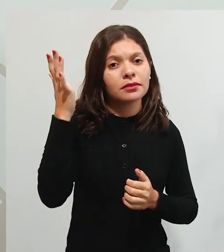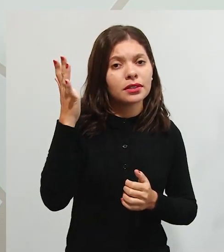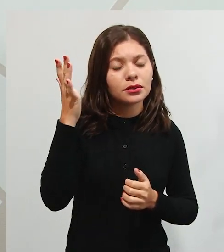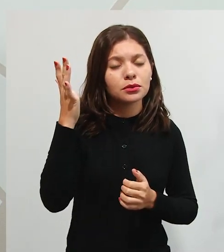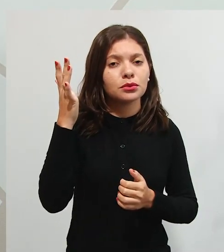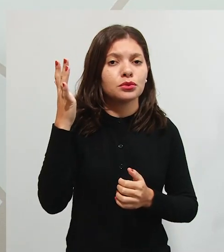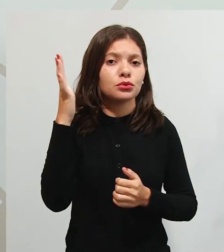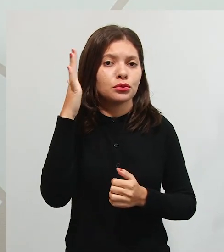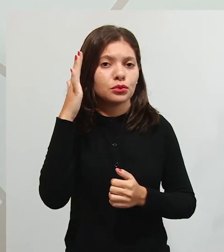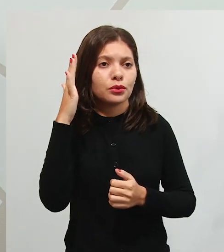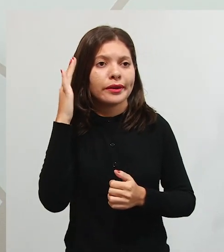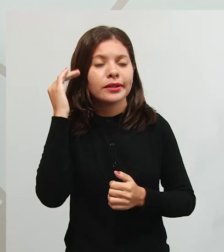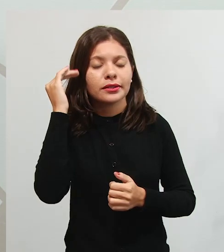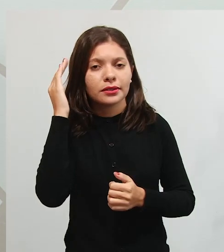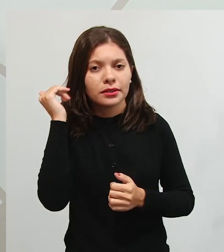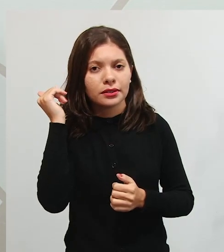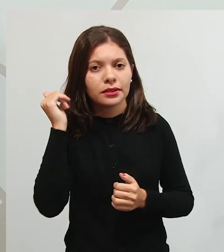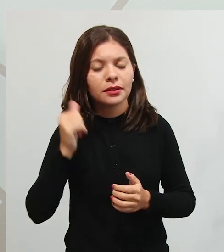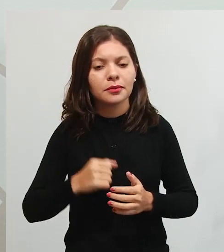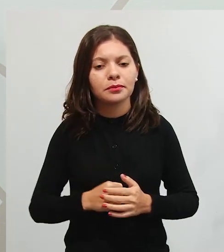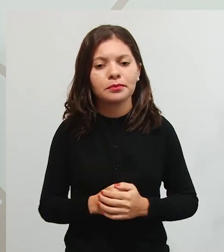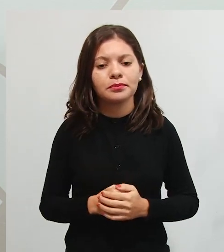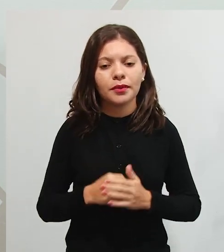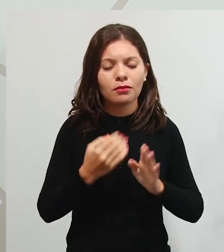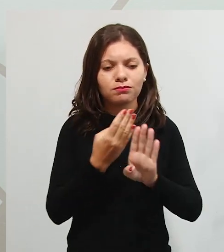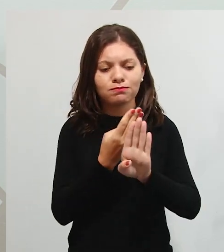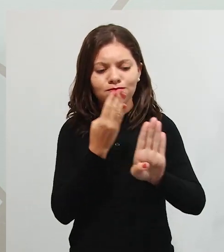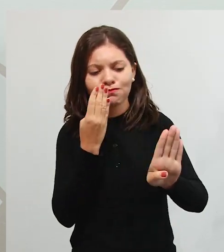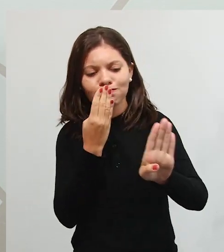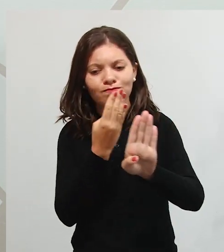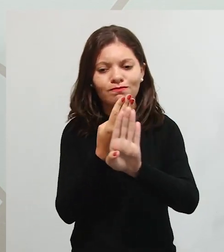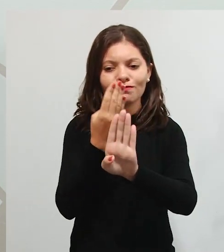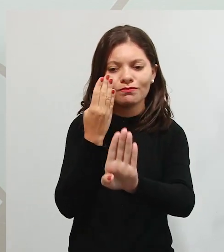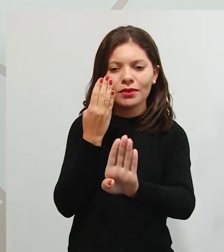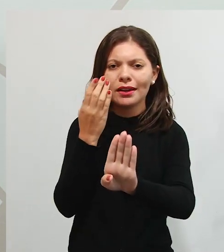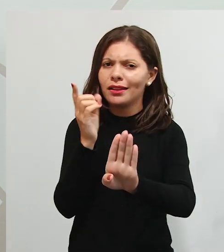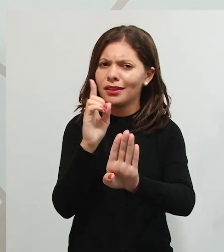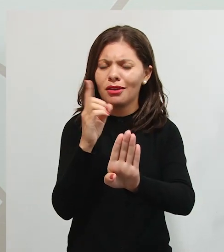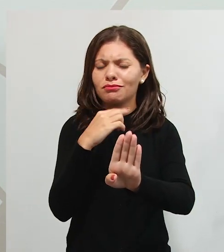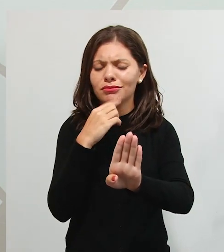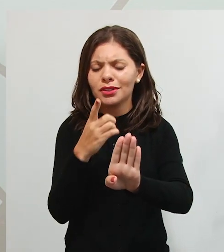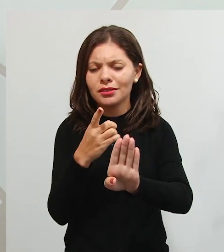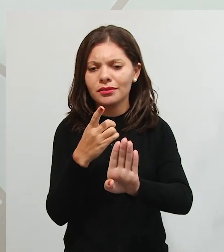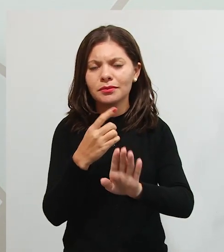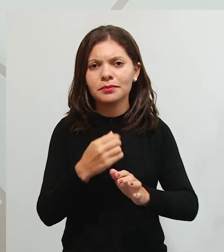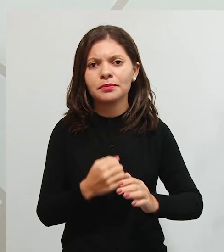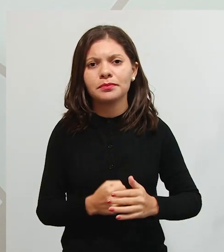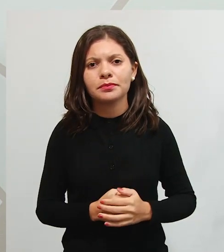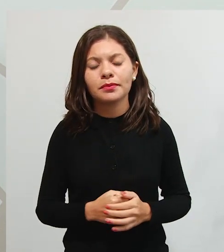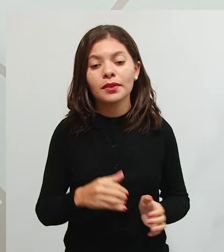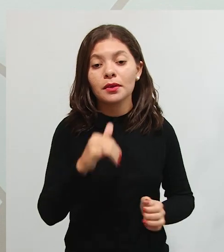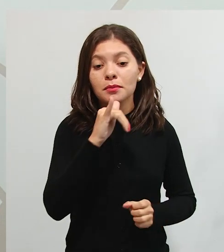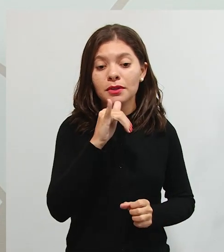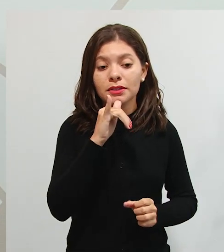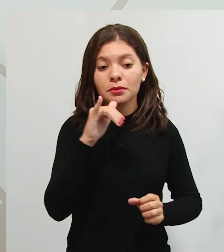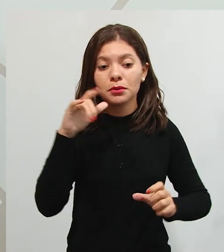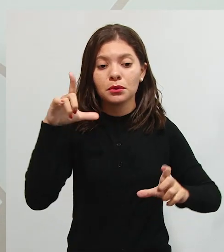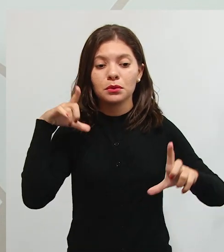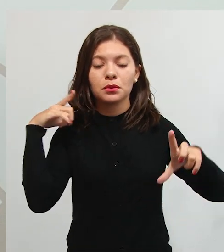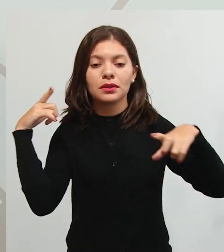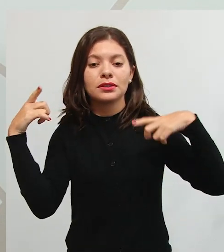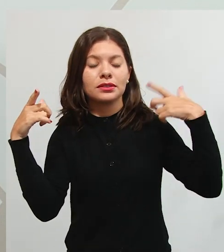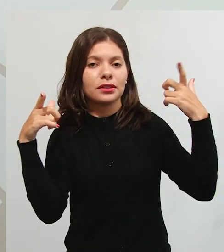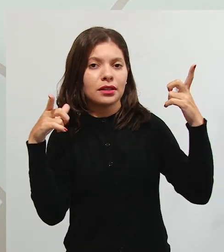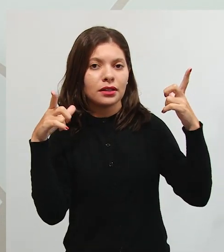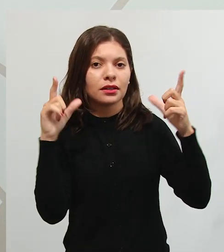da gente entender, mas não necessariamente de separar uma coisa da outra, né? Por exemplo, o